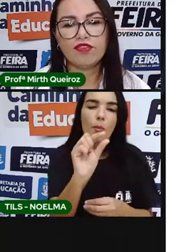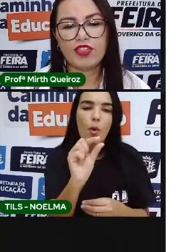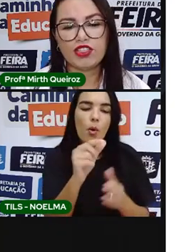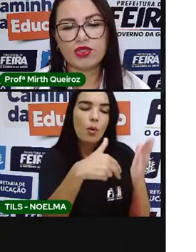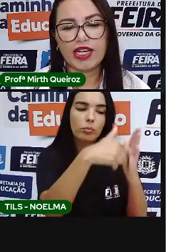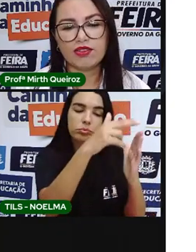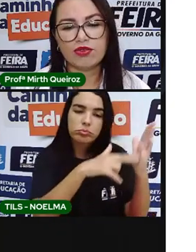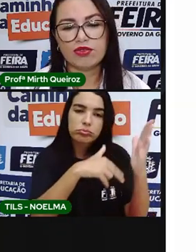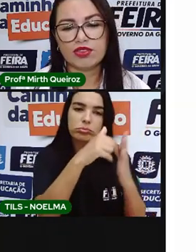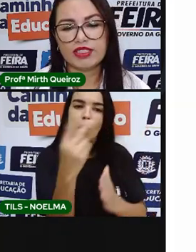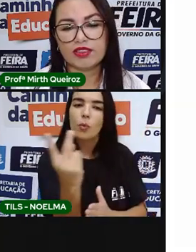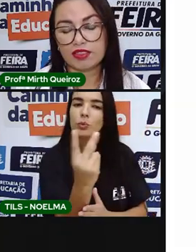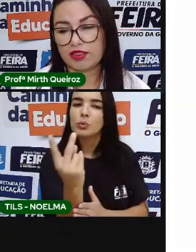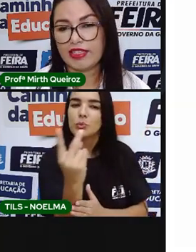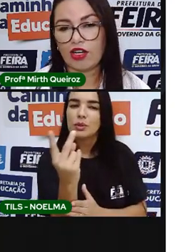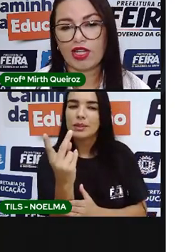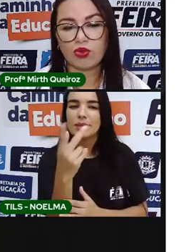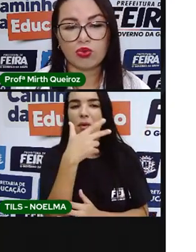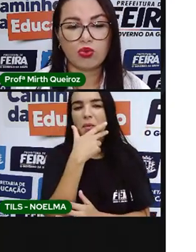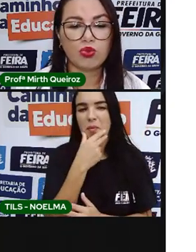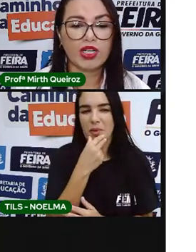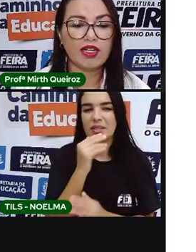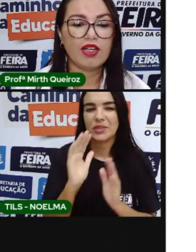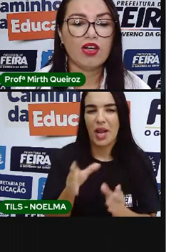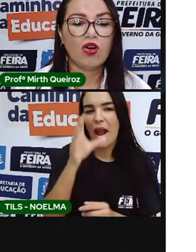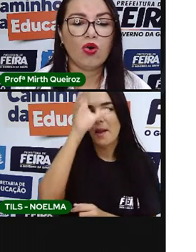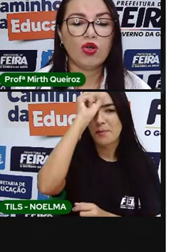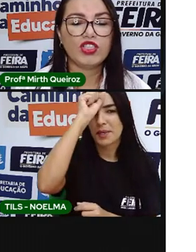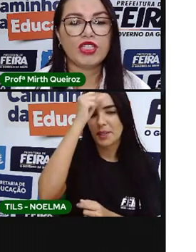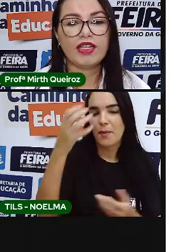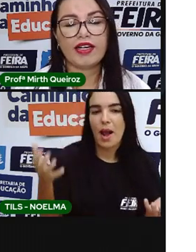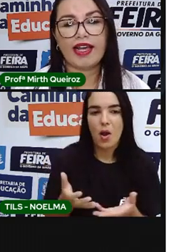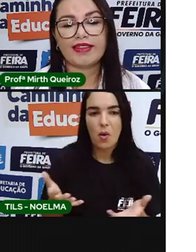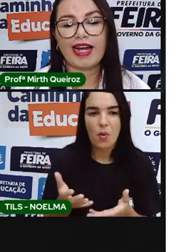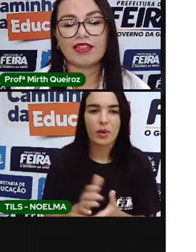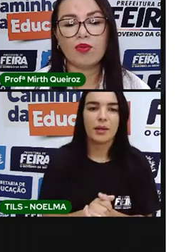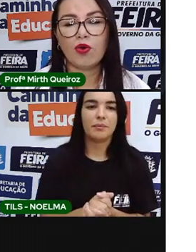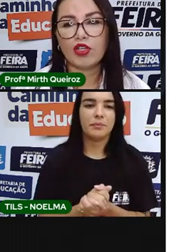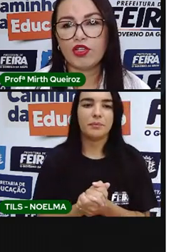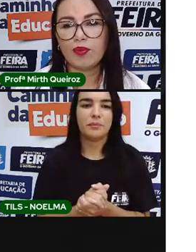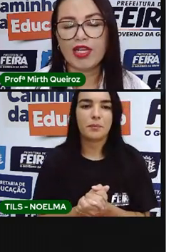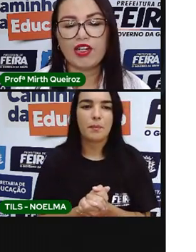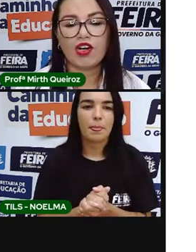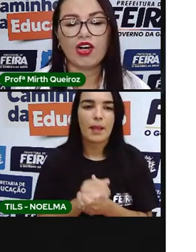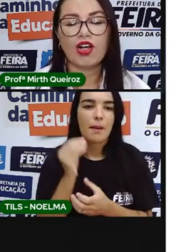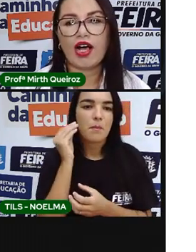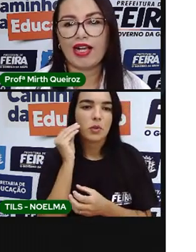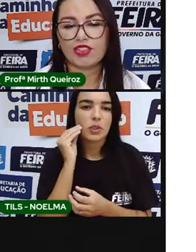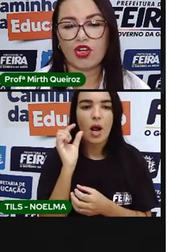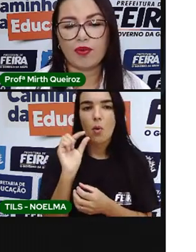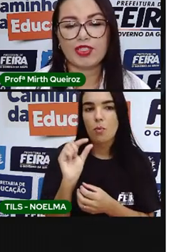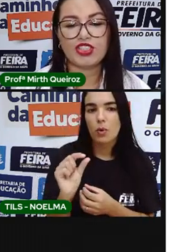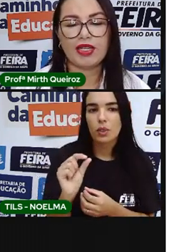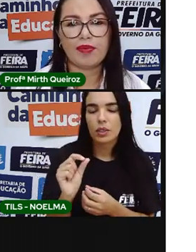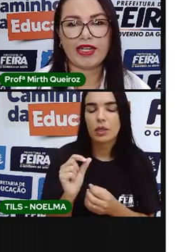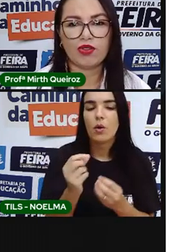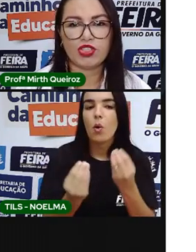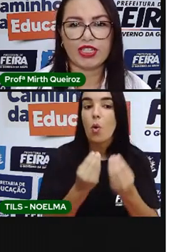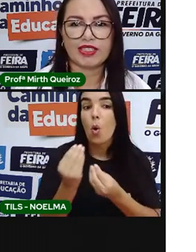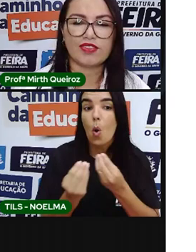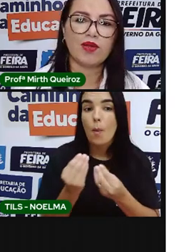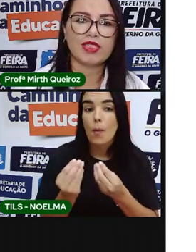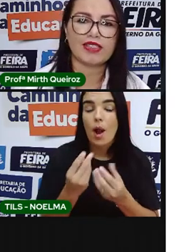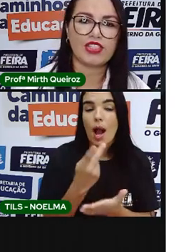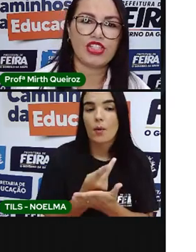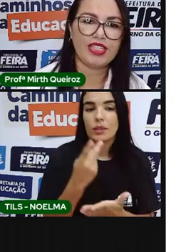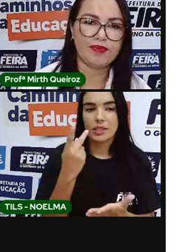é um vidro né do Quintal da Cultura onde retrata um pouquinho melhor as obras de